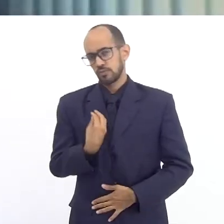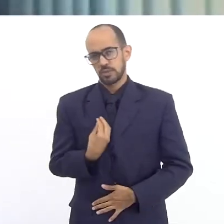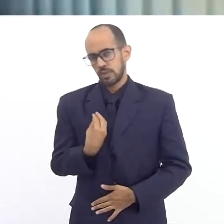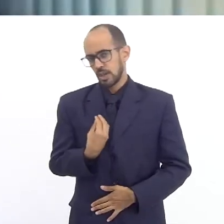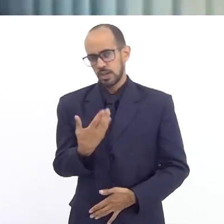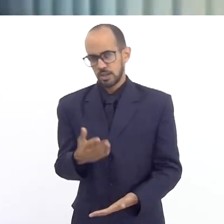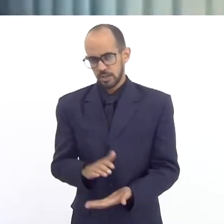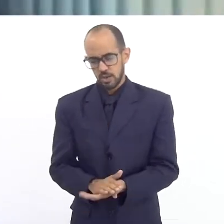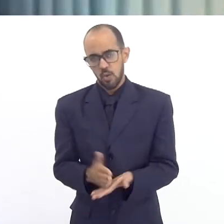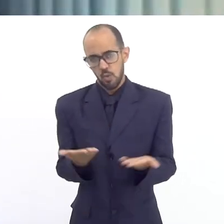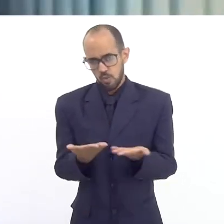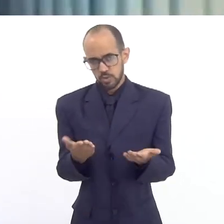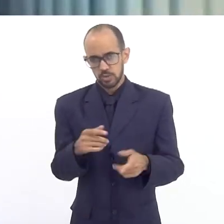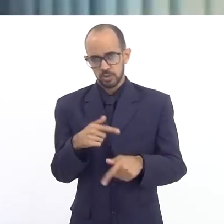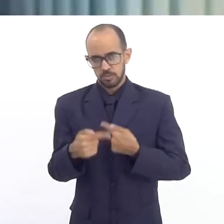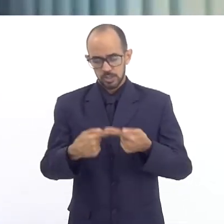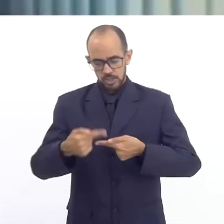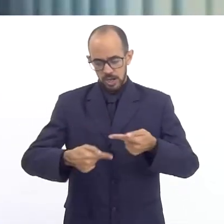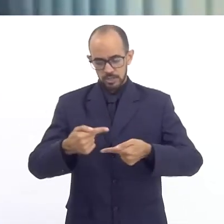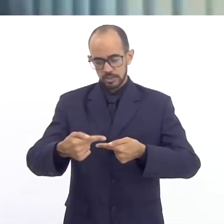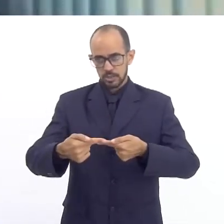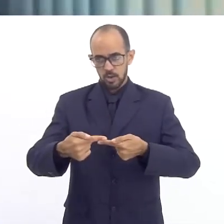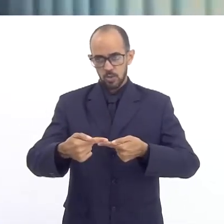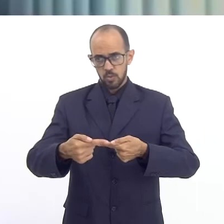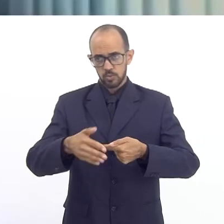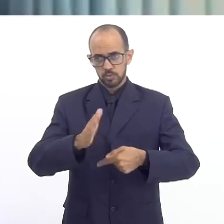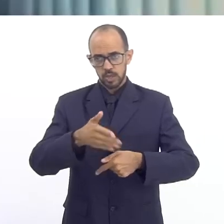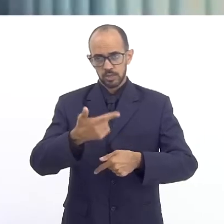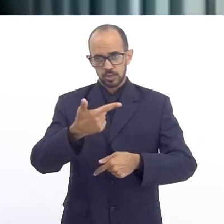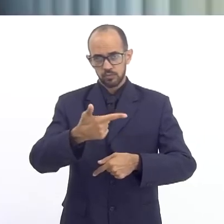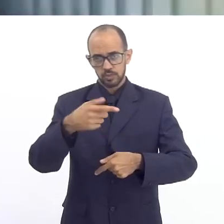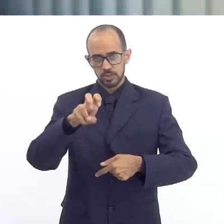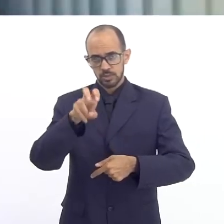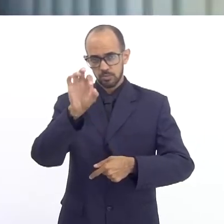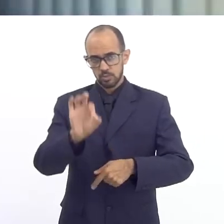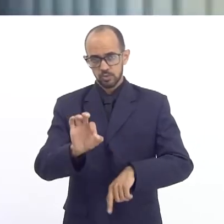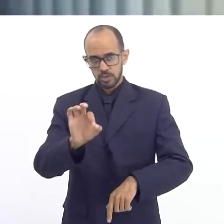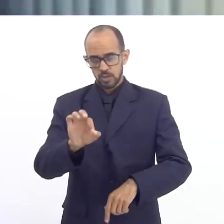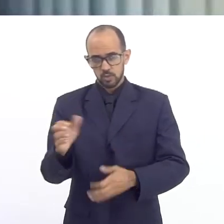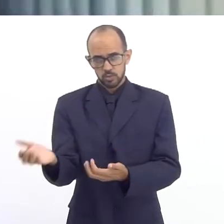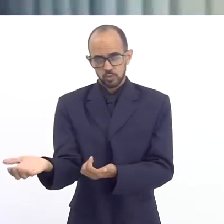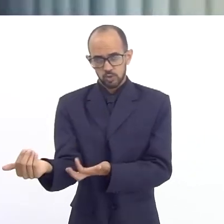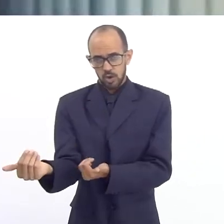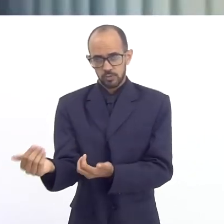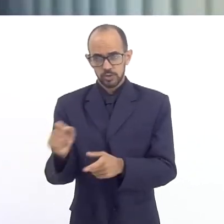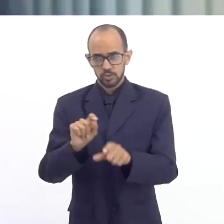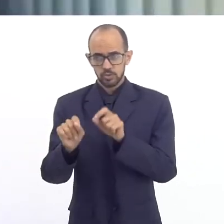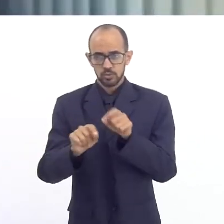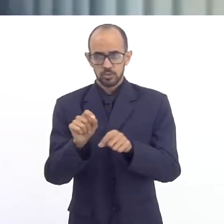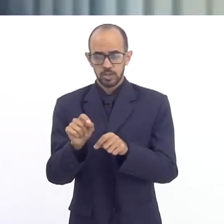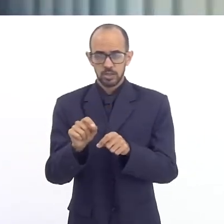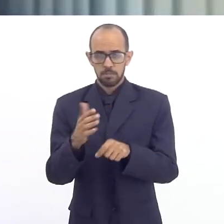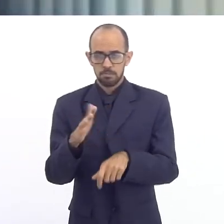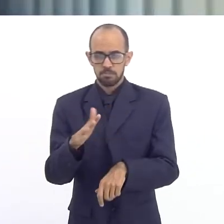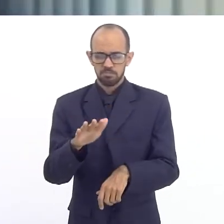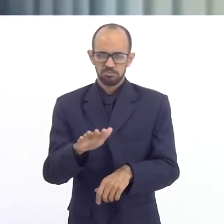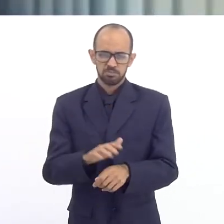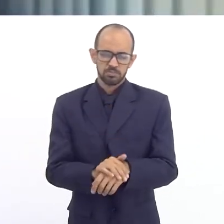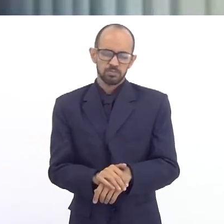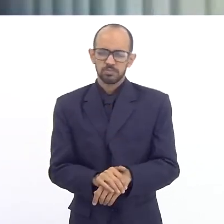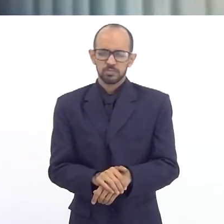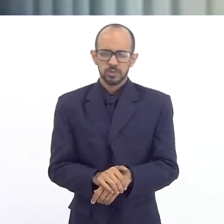vontade de viver. A gente hoje tem uma geração que hoje já é 25% dos jovens